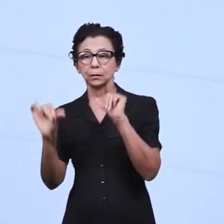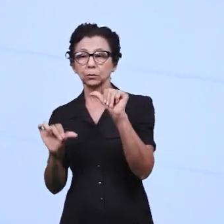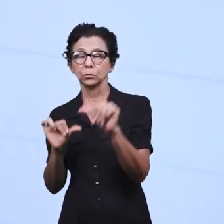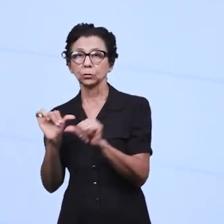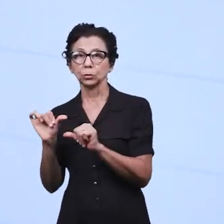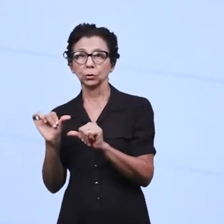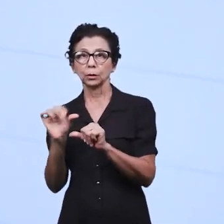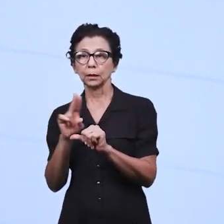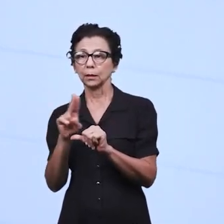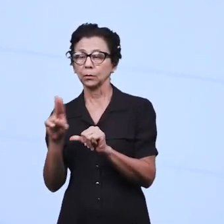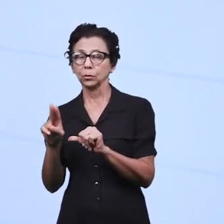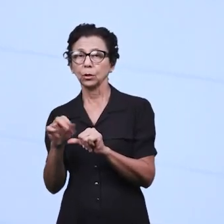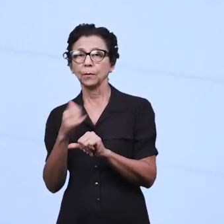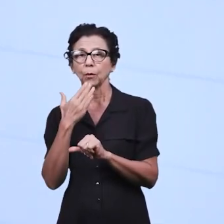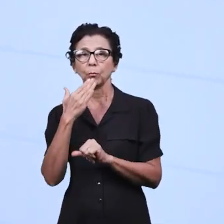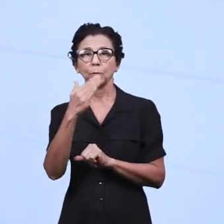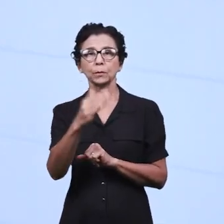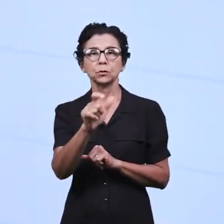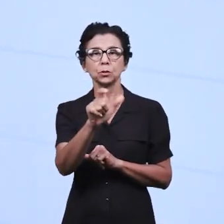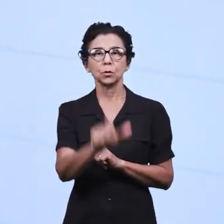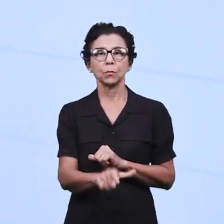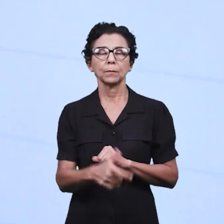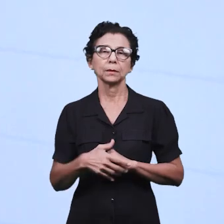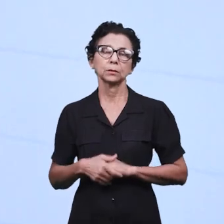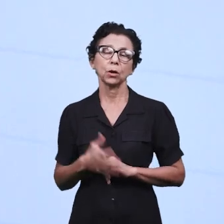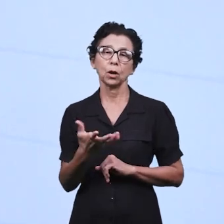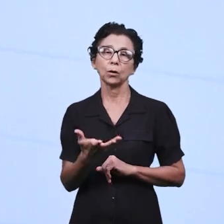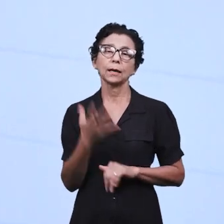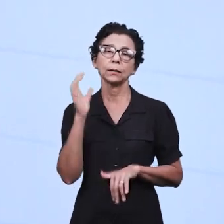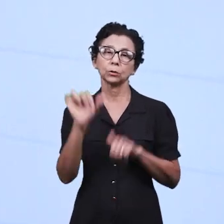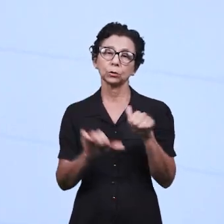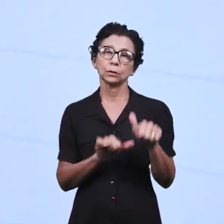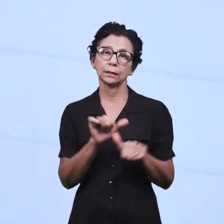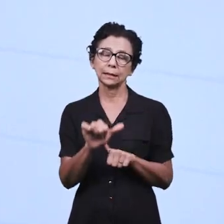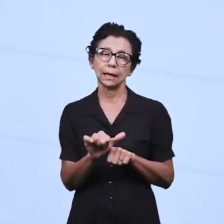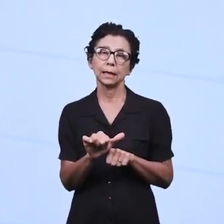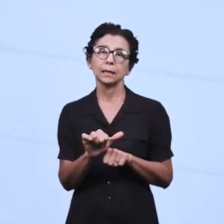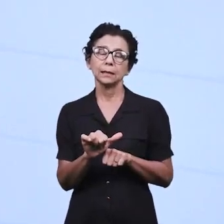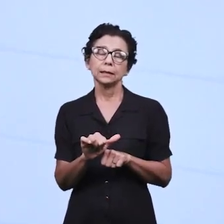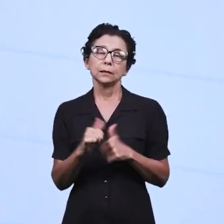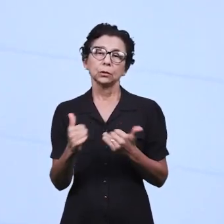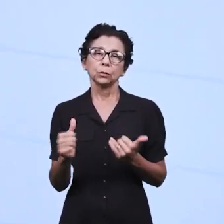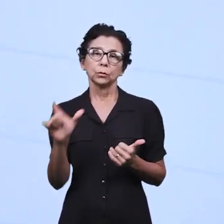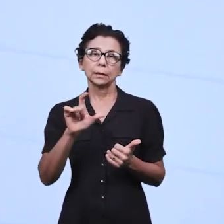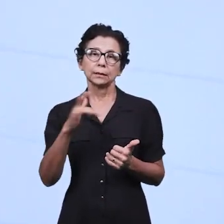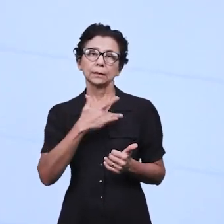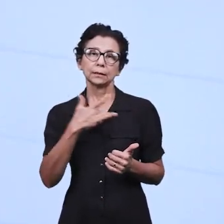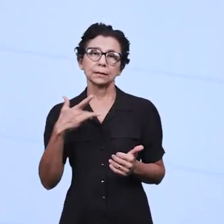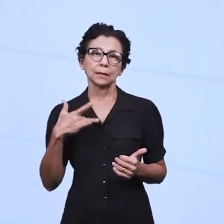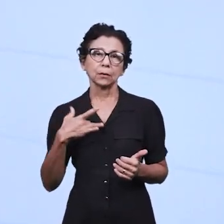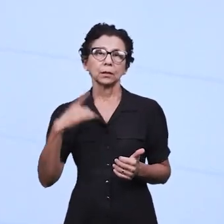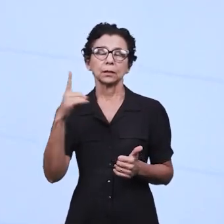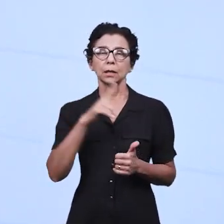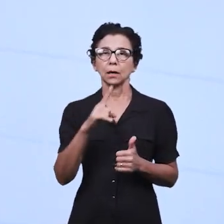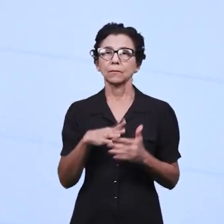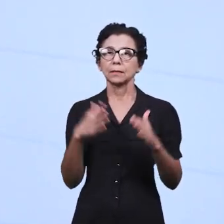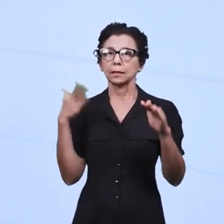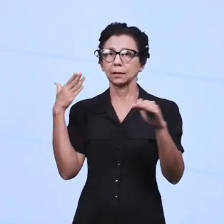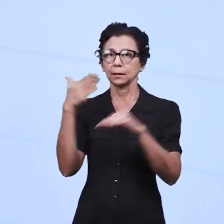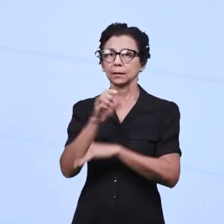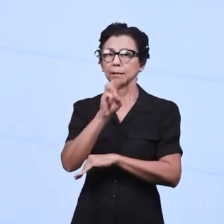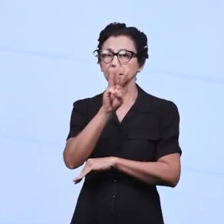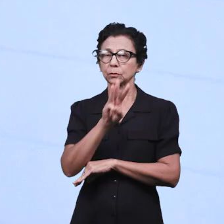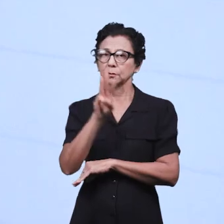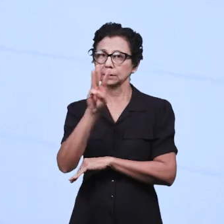simplesmente ir lá procurar um corretor e pedir para mudar de plano, não é assim não. Portabilidade tem que entrar no site da